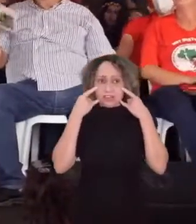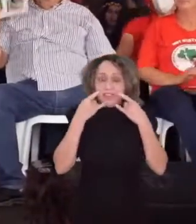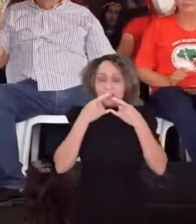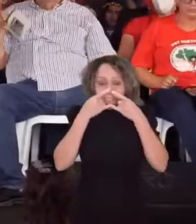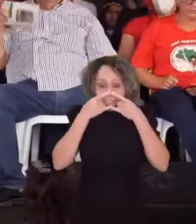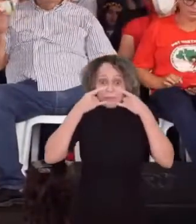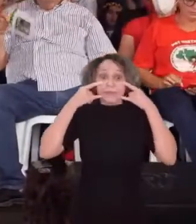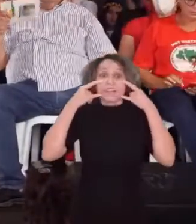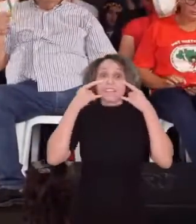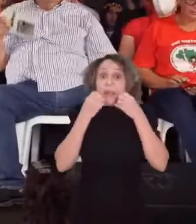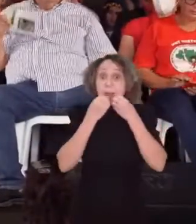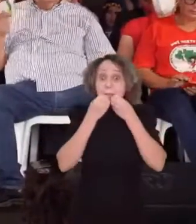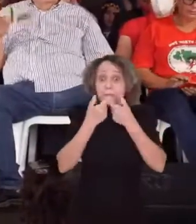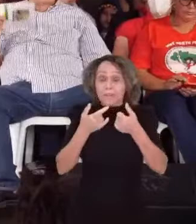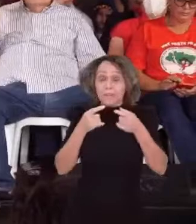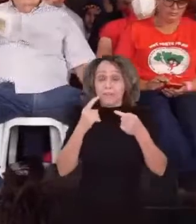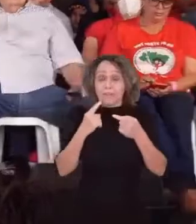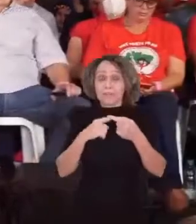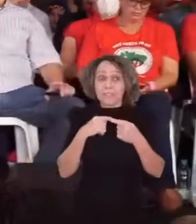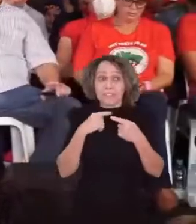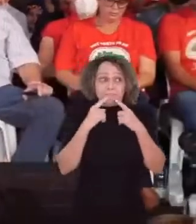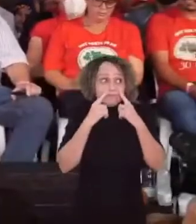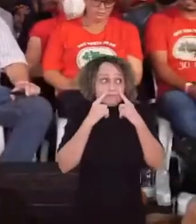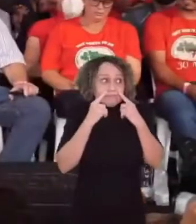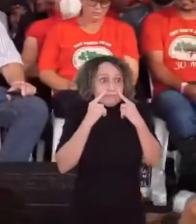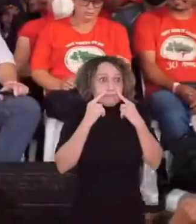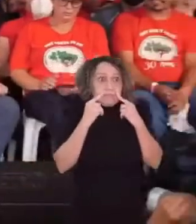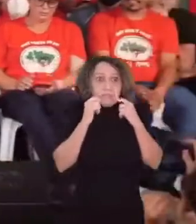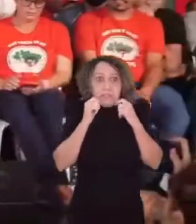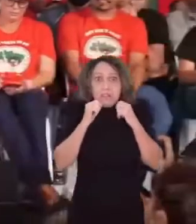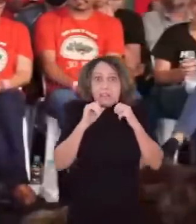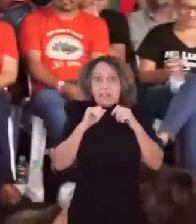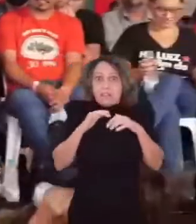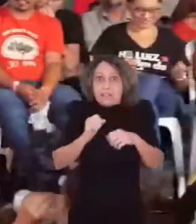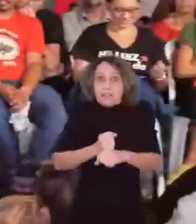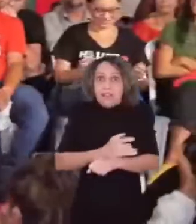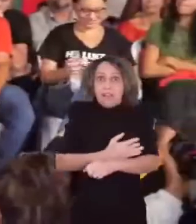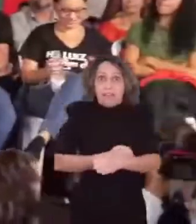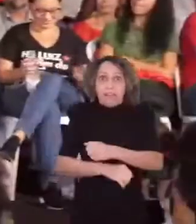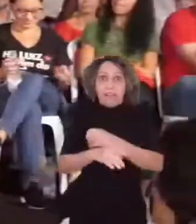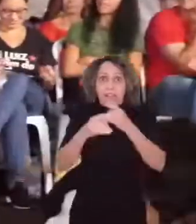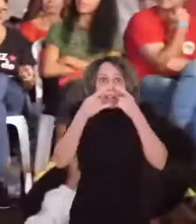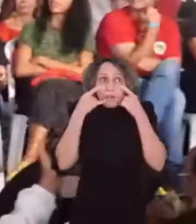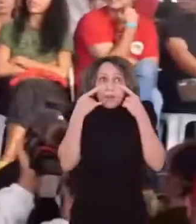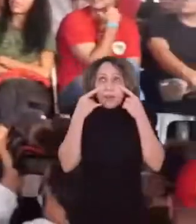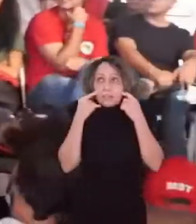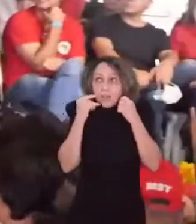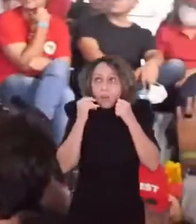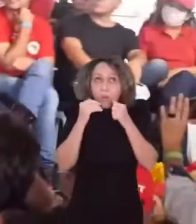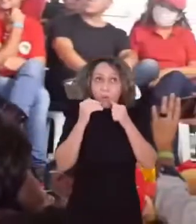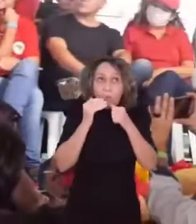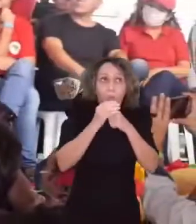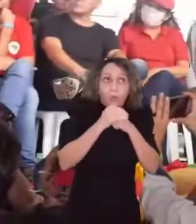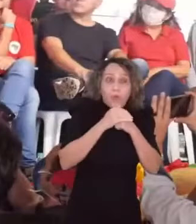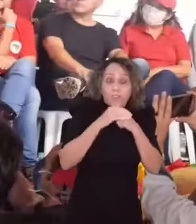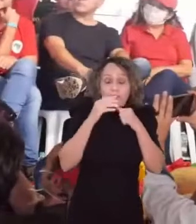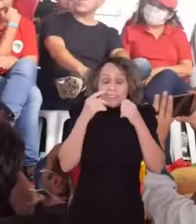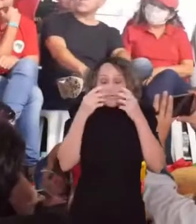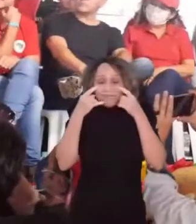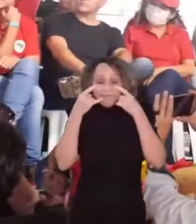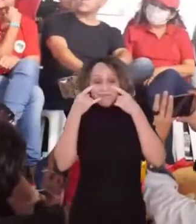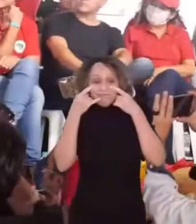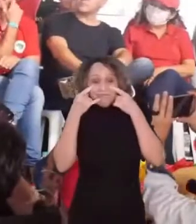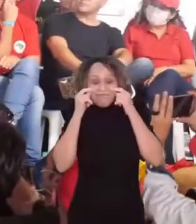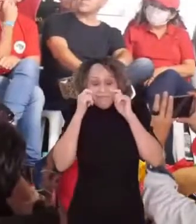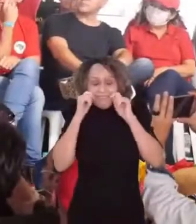a máscara encobre um pouco, e eu agora estou podendo falar para vocês sem chorar. Mas eu só queria dizer baixo, porque